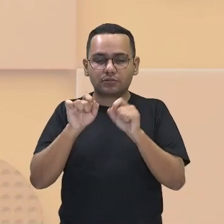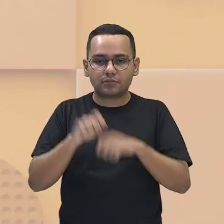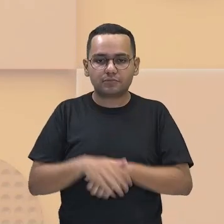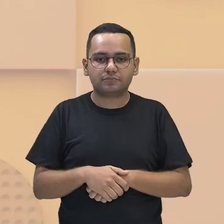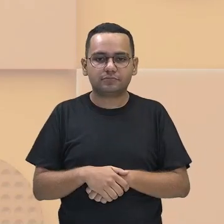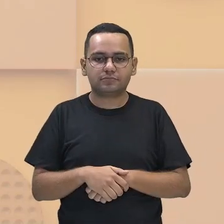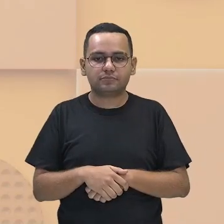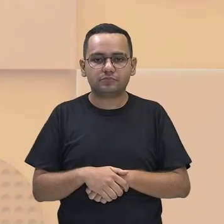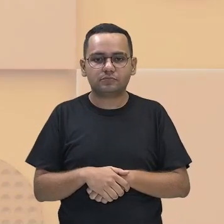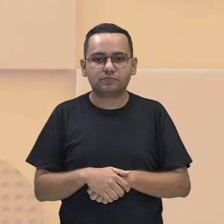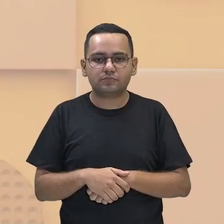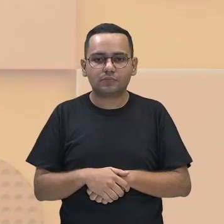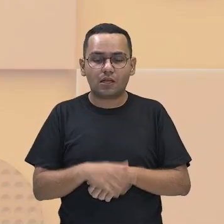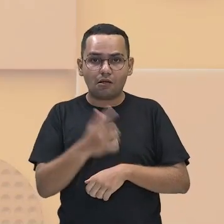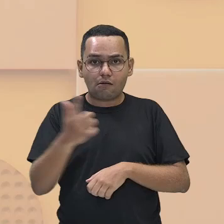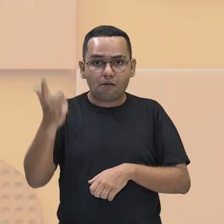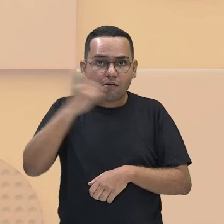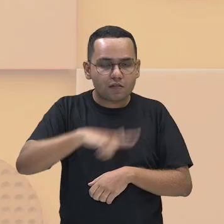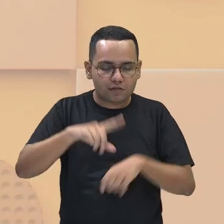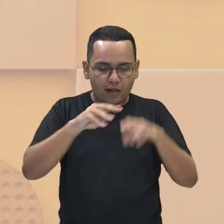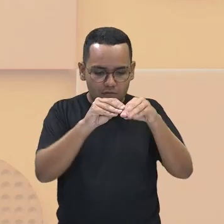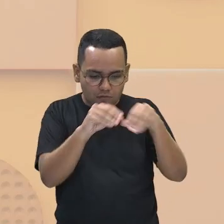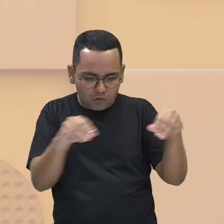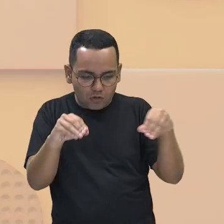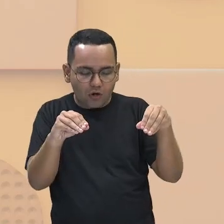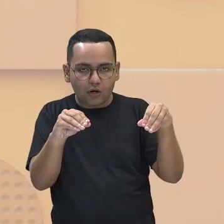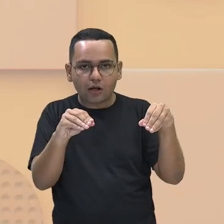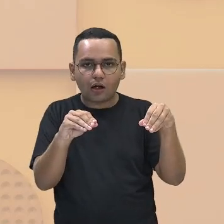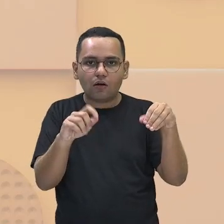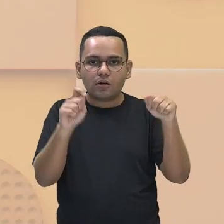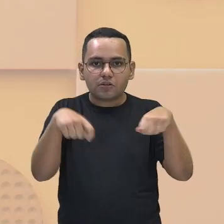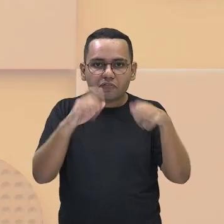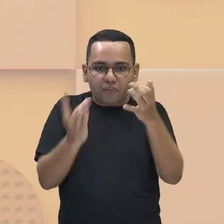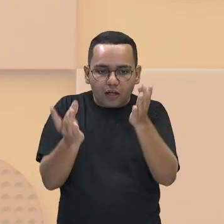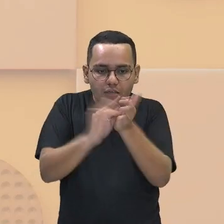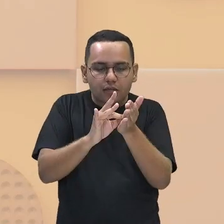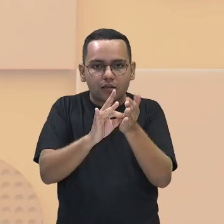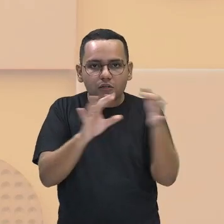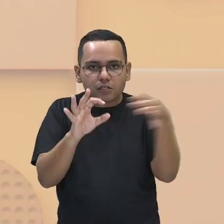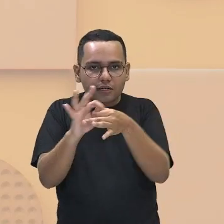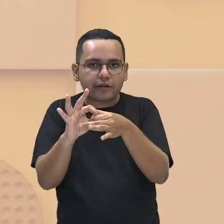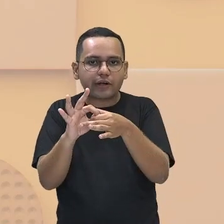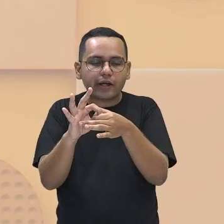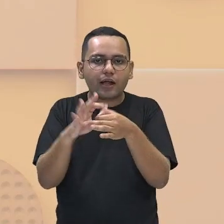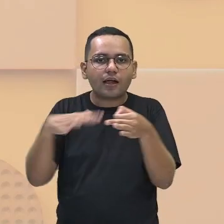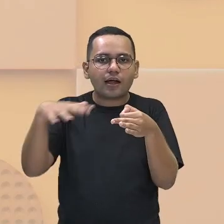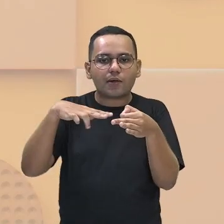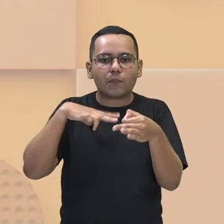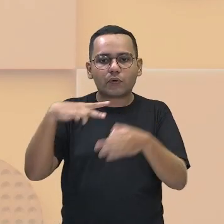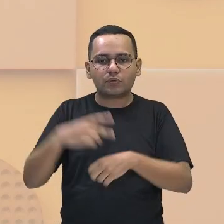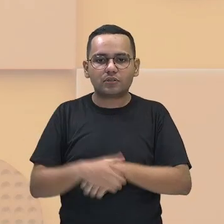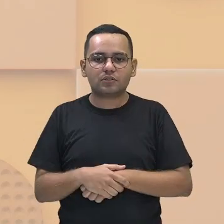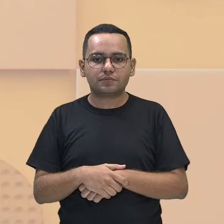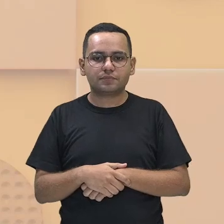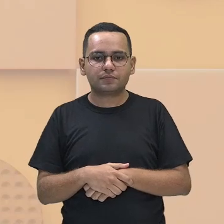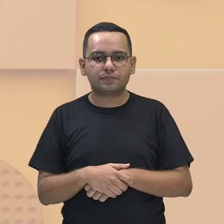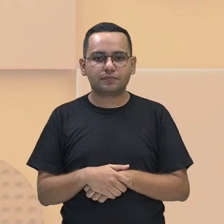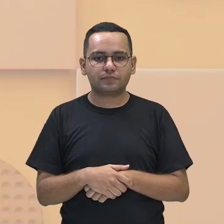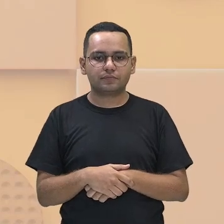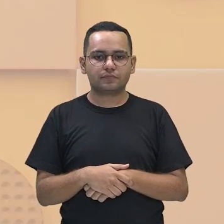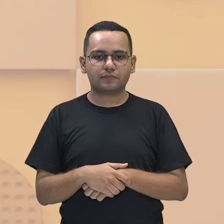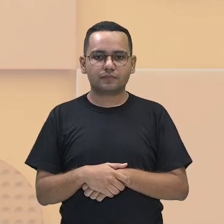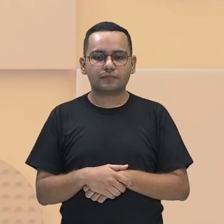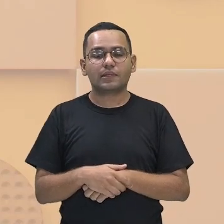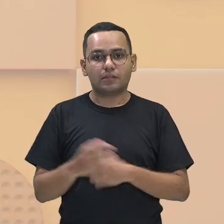ali conquistado, né, e seja tomada posse em relação à coroa portuguesa, sendo anexado ao território